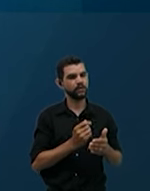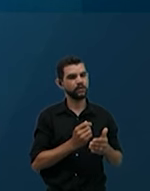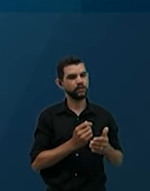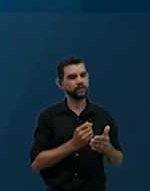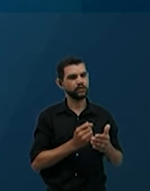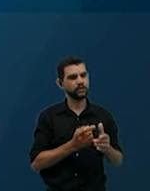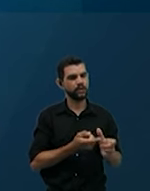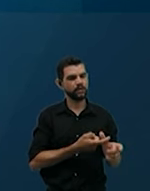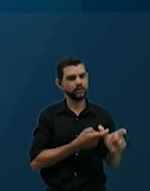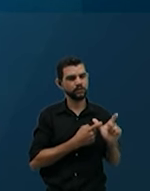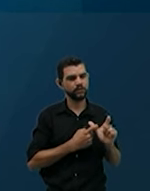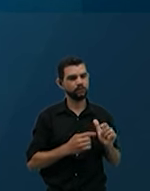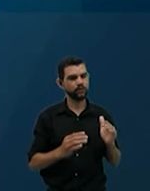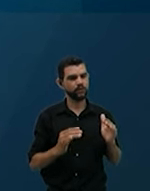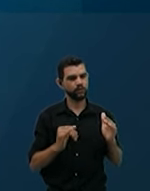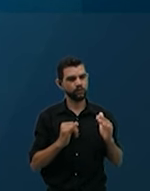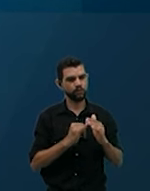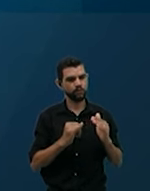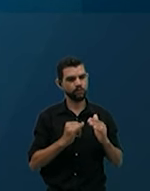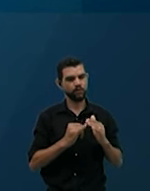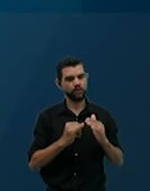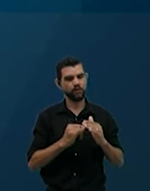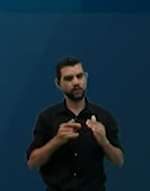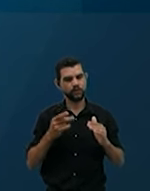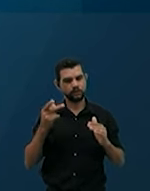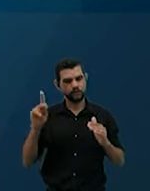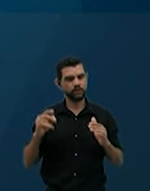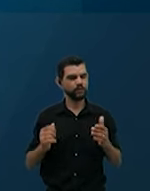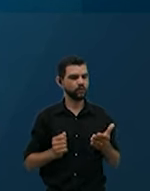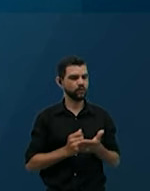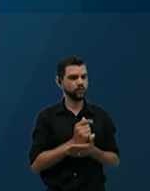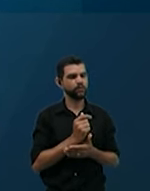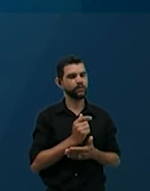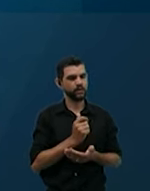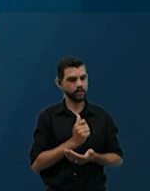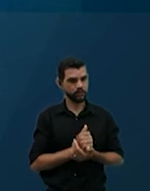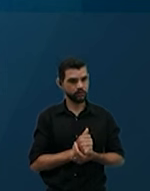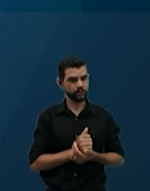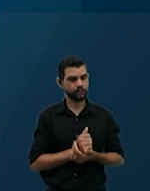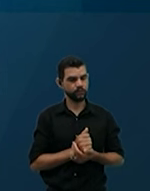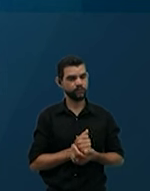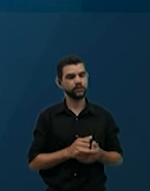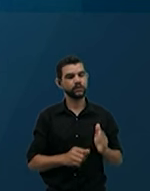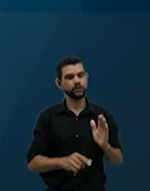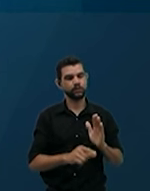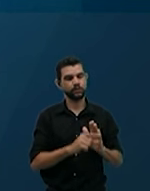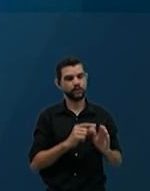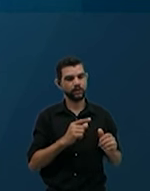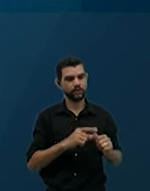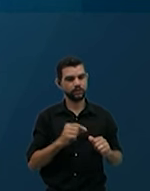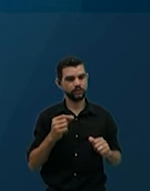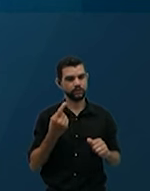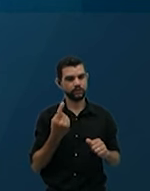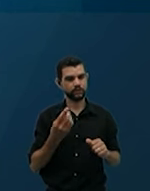não configurando renúncia tácita ao disposto no artigo 130, parágrafo único do CTN. E